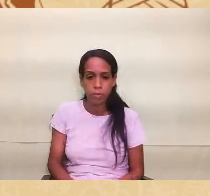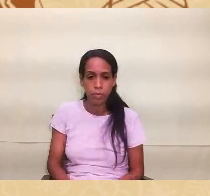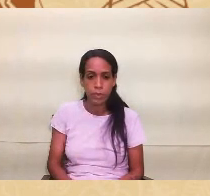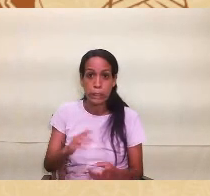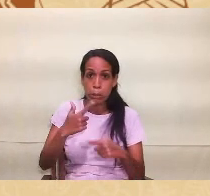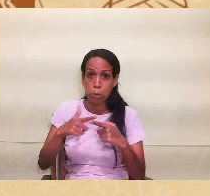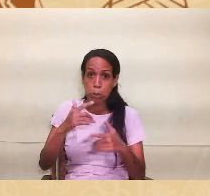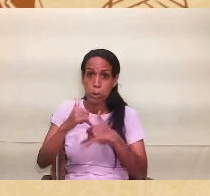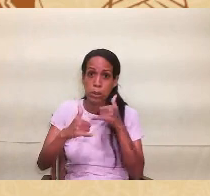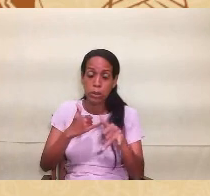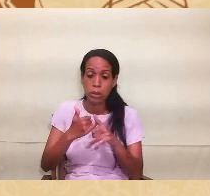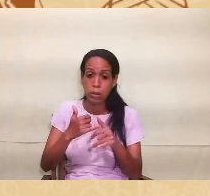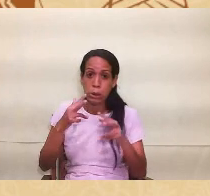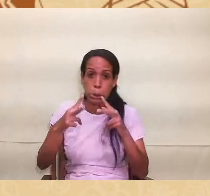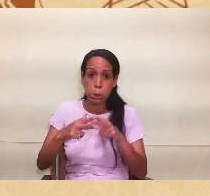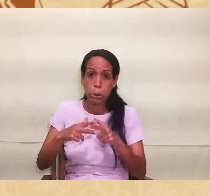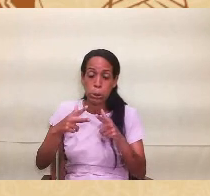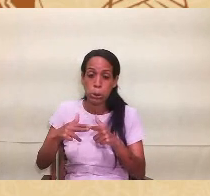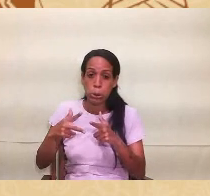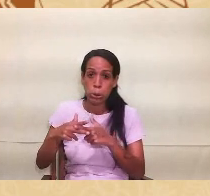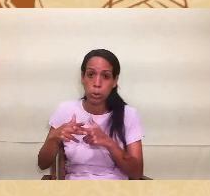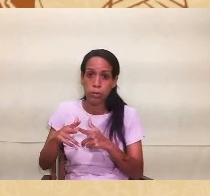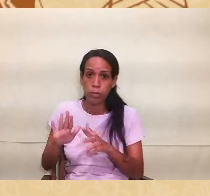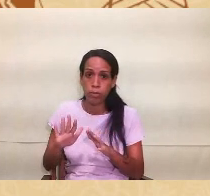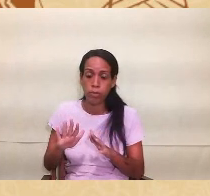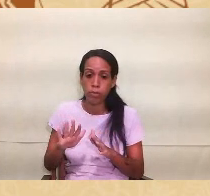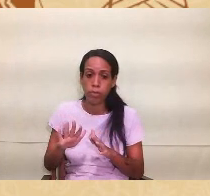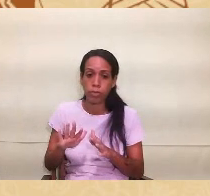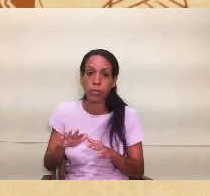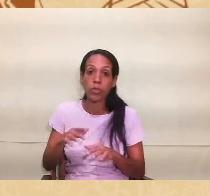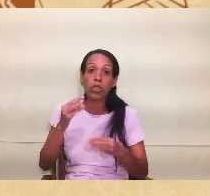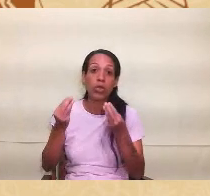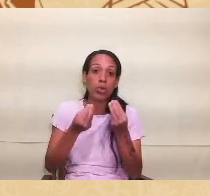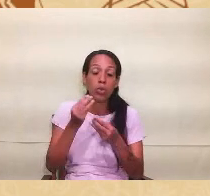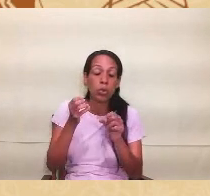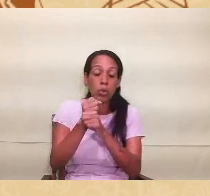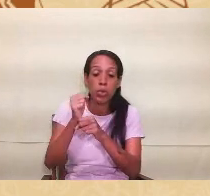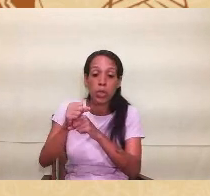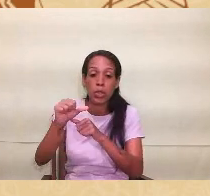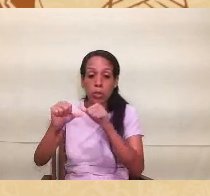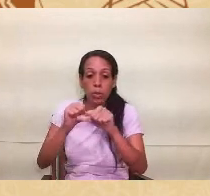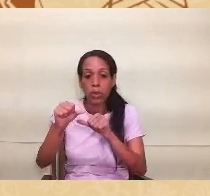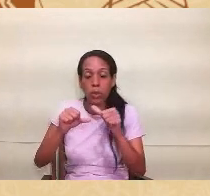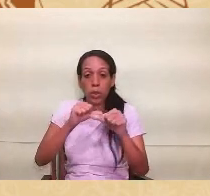E como é que a gente tem que construir essa luta? Então, com isso, assim. Obrigado.